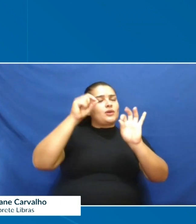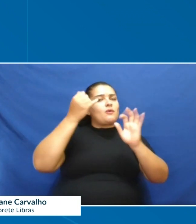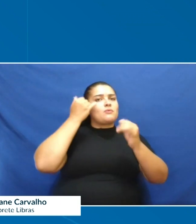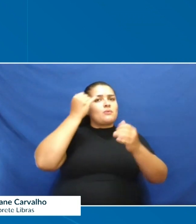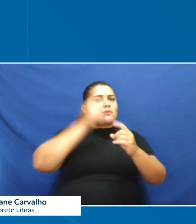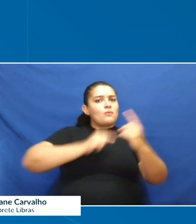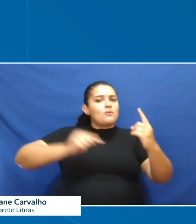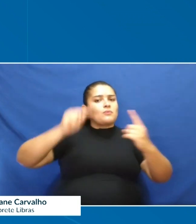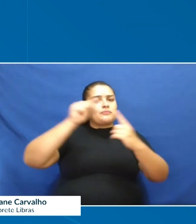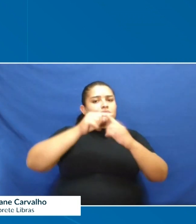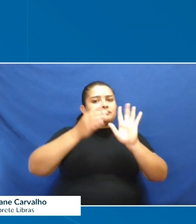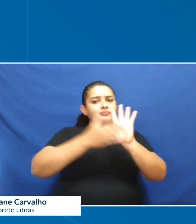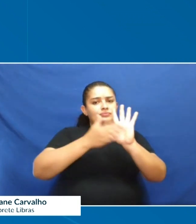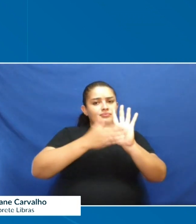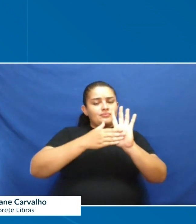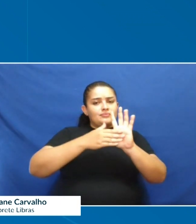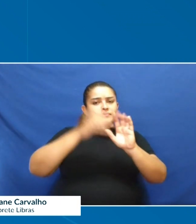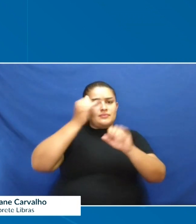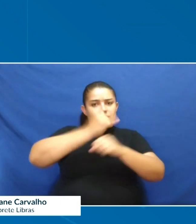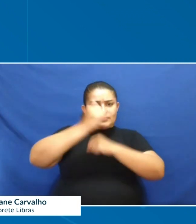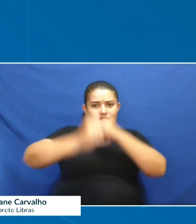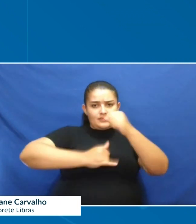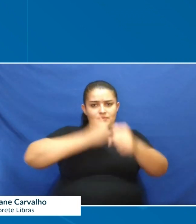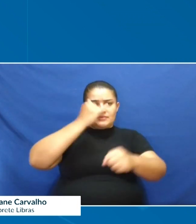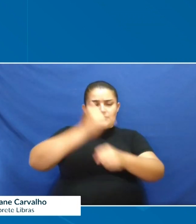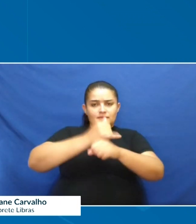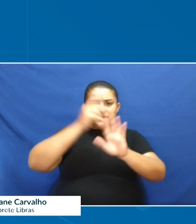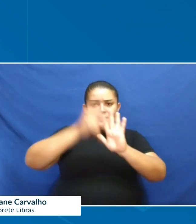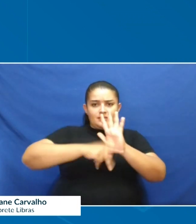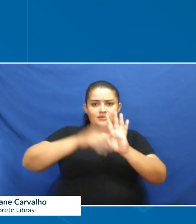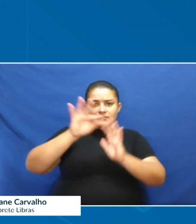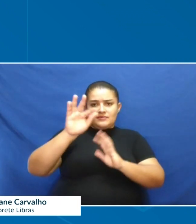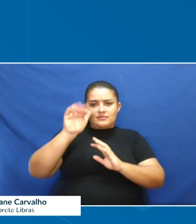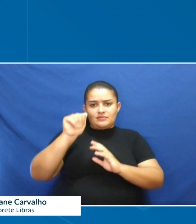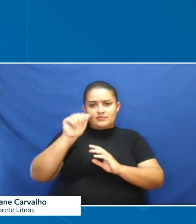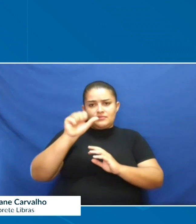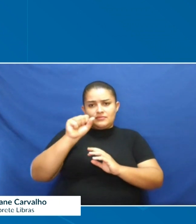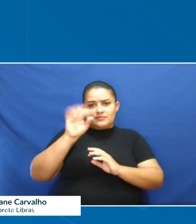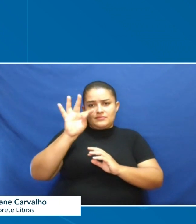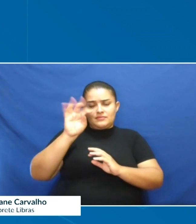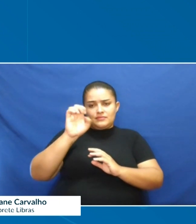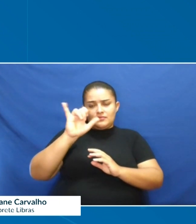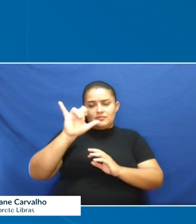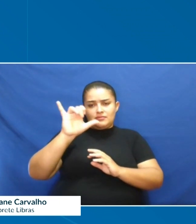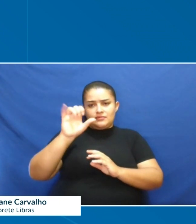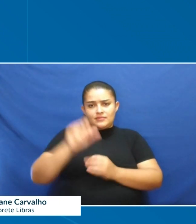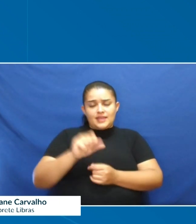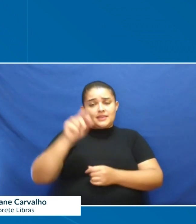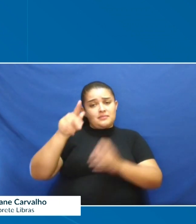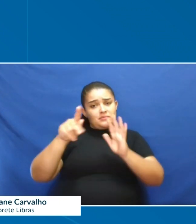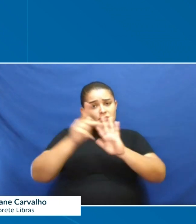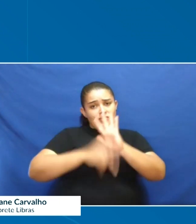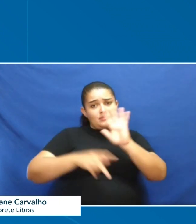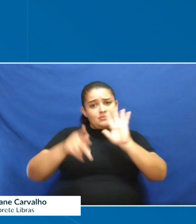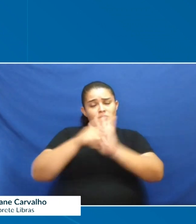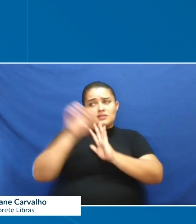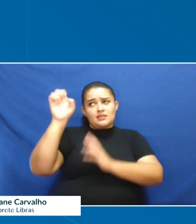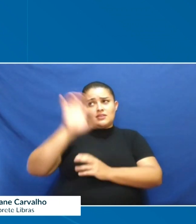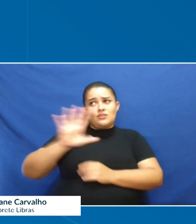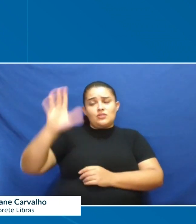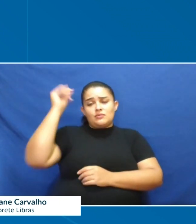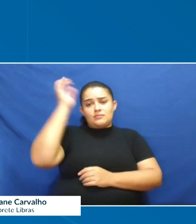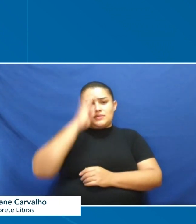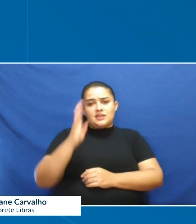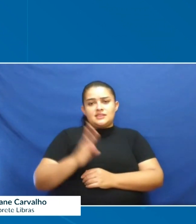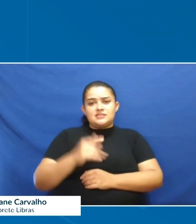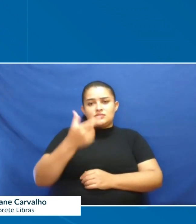uma plataforma de internet das coisas, é o projeto FASTEM, que veio da chamada Europa Brasil, 2016, que vai terminar em abril